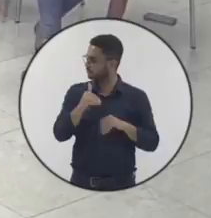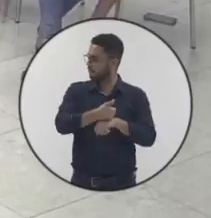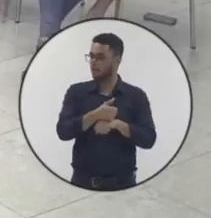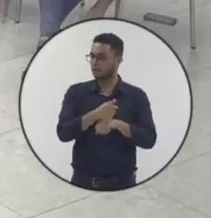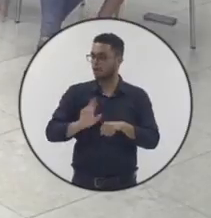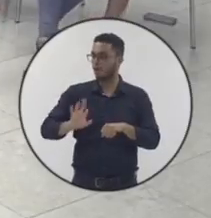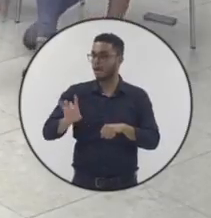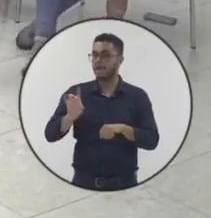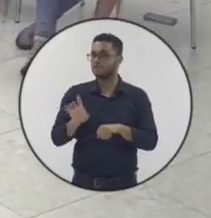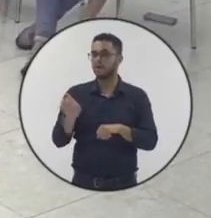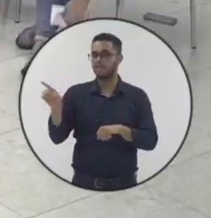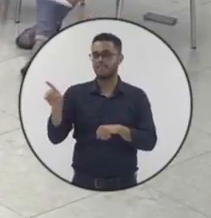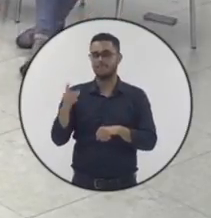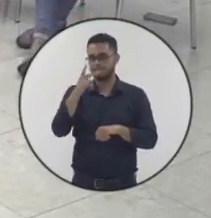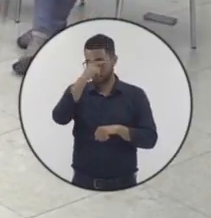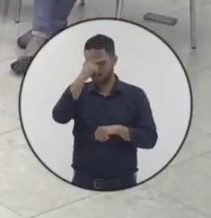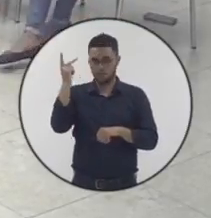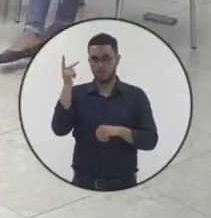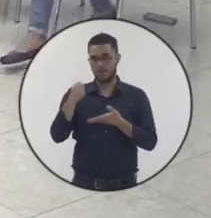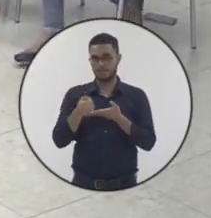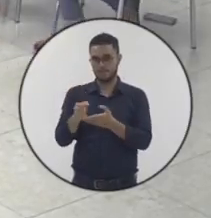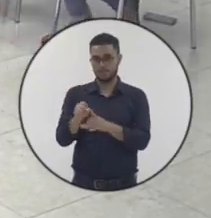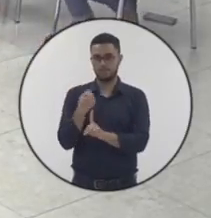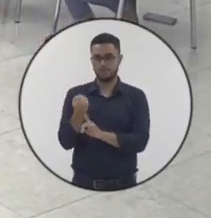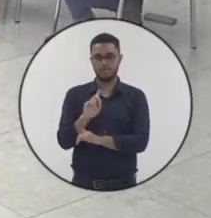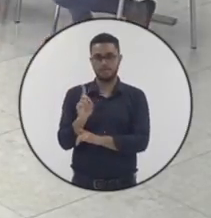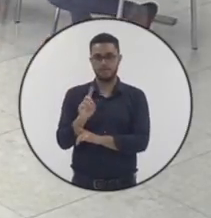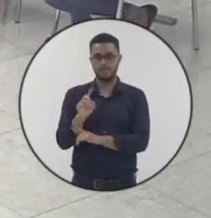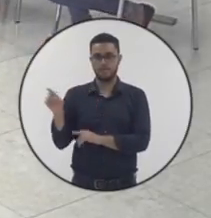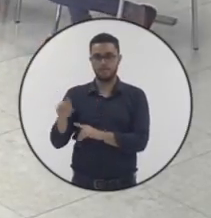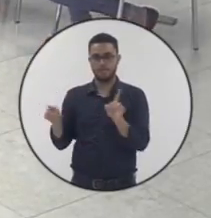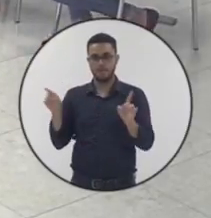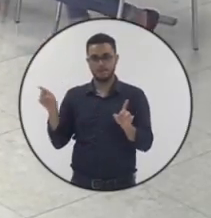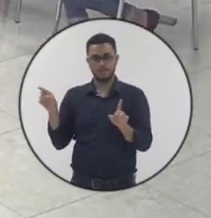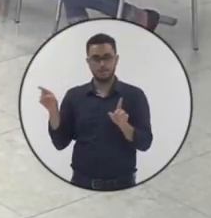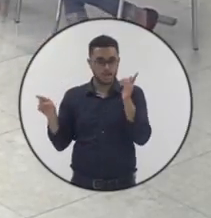social, mas que esse profissional, quando chegue lá, ele leve em consideração